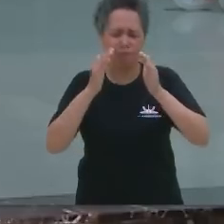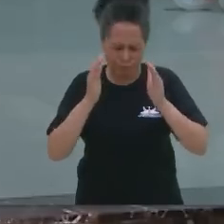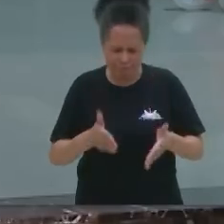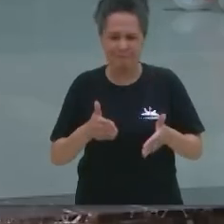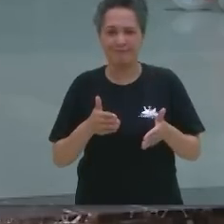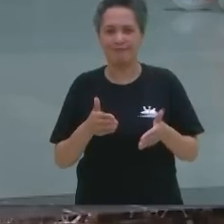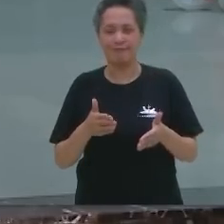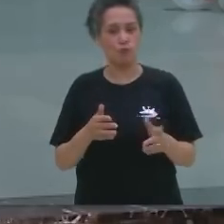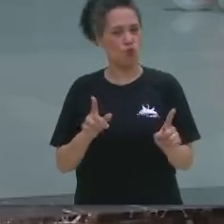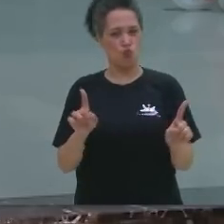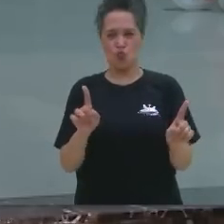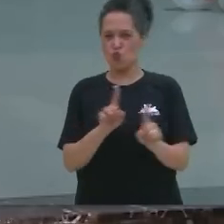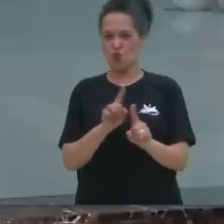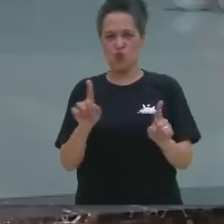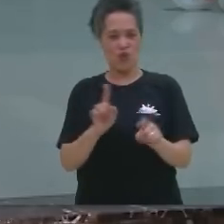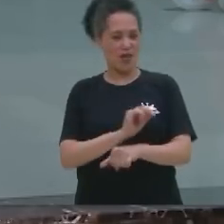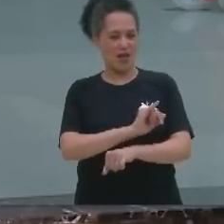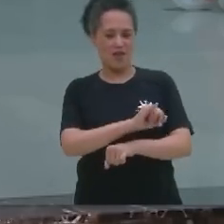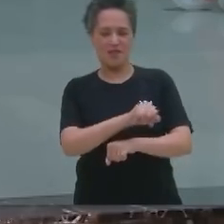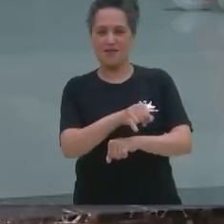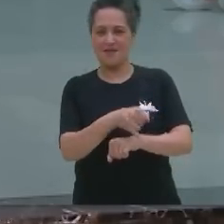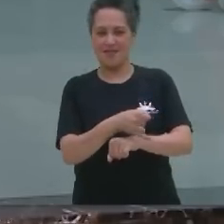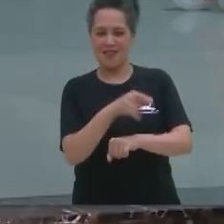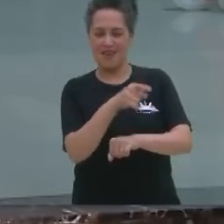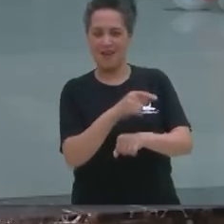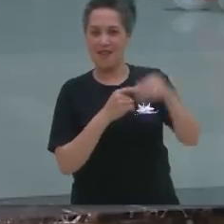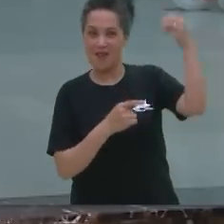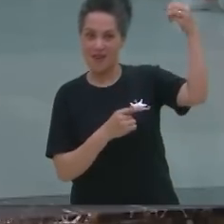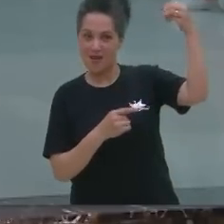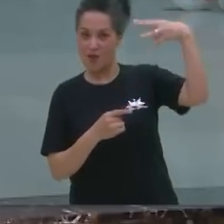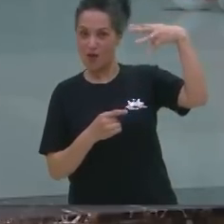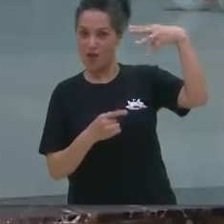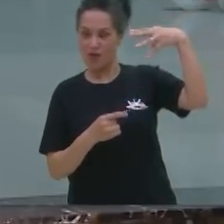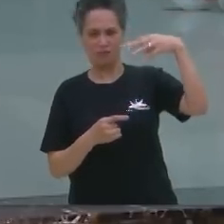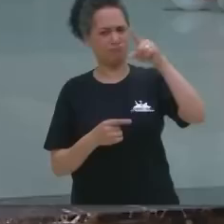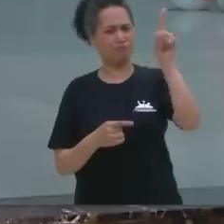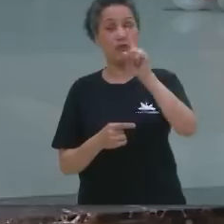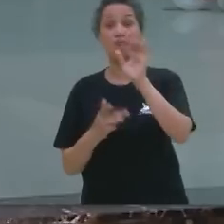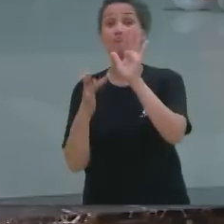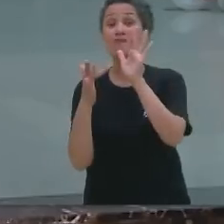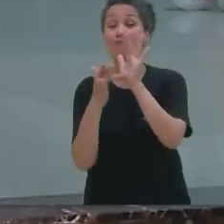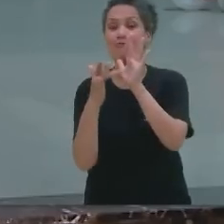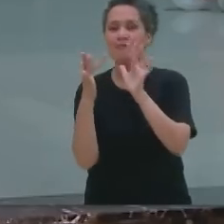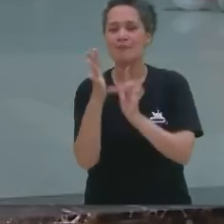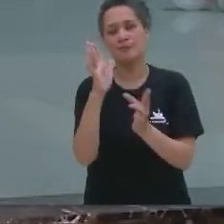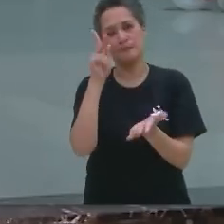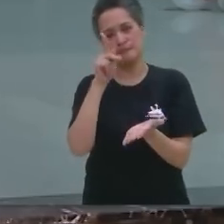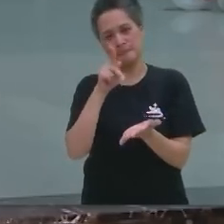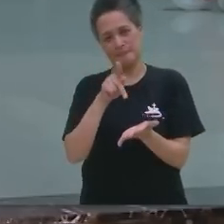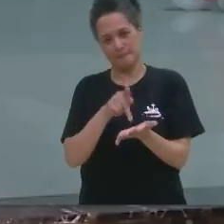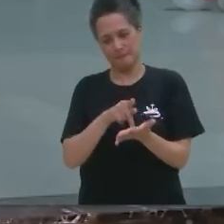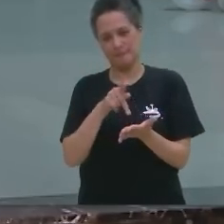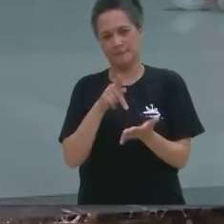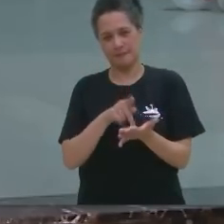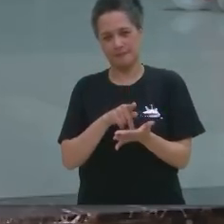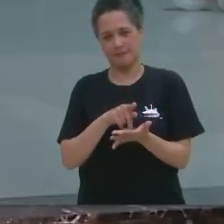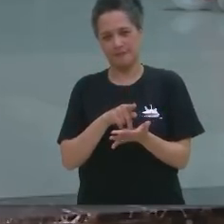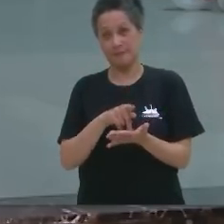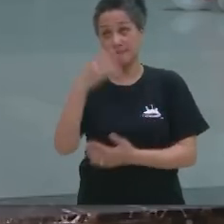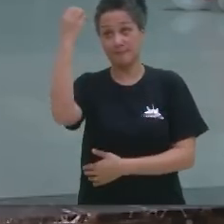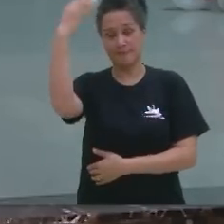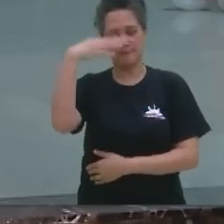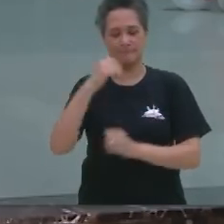Não é Jerusalém um luzeiro, é Cristo a verdadeira luz, já está no meio de